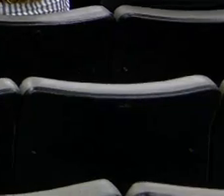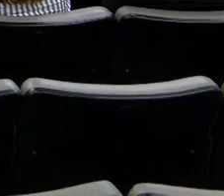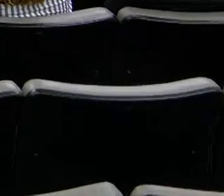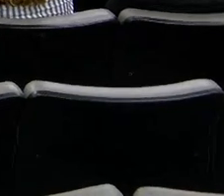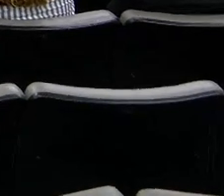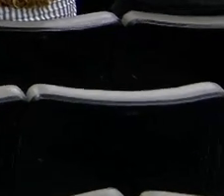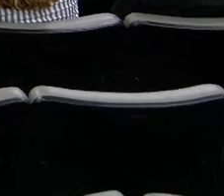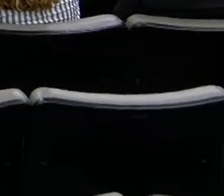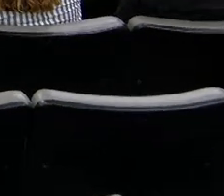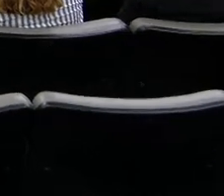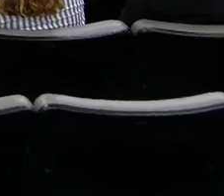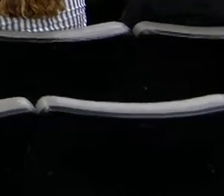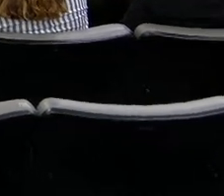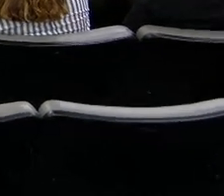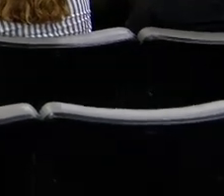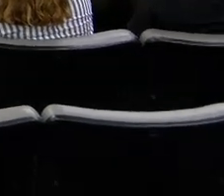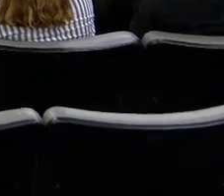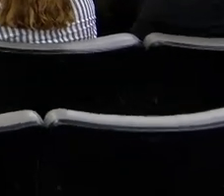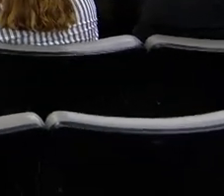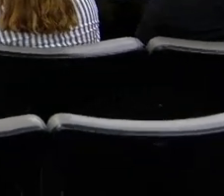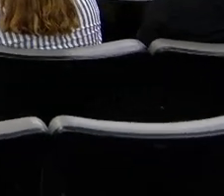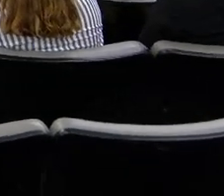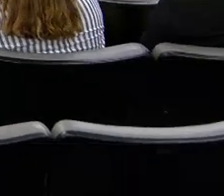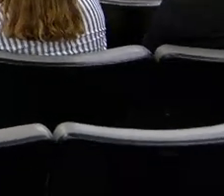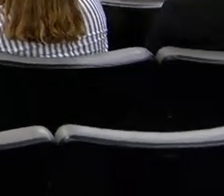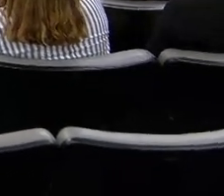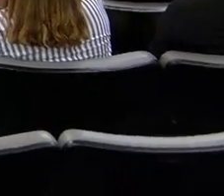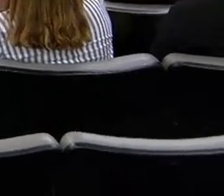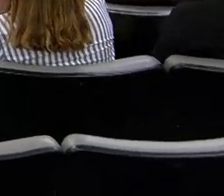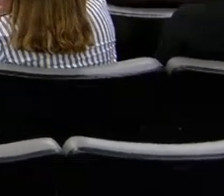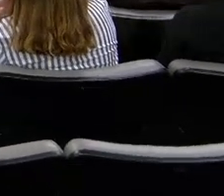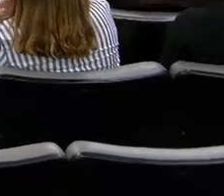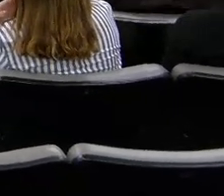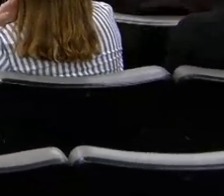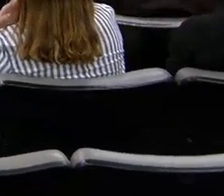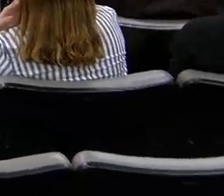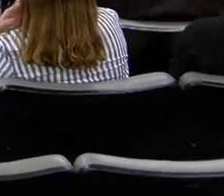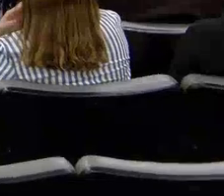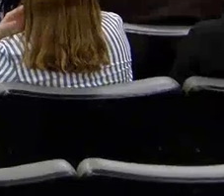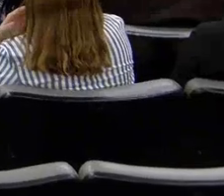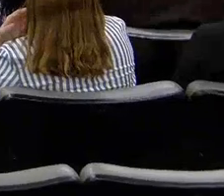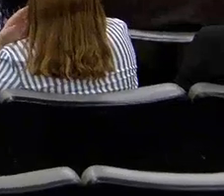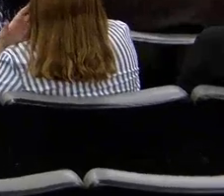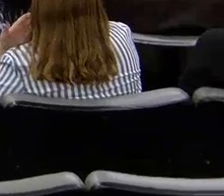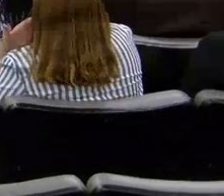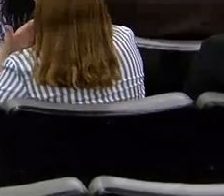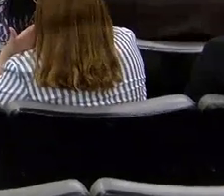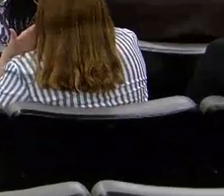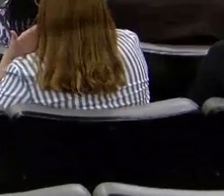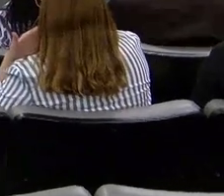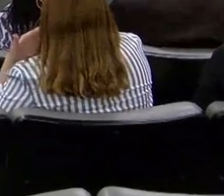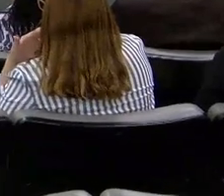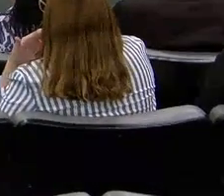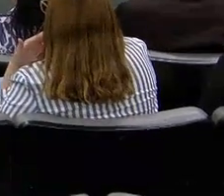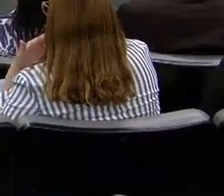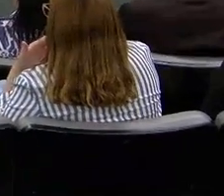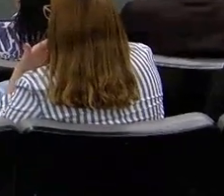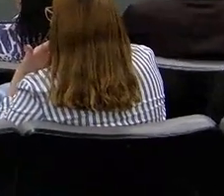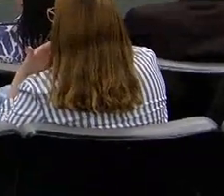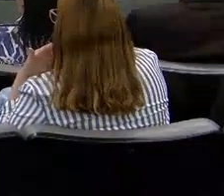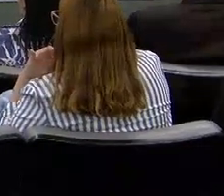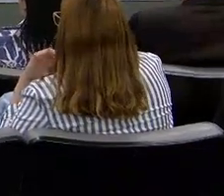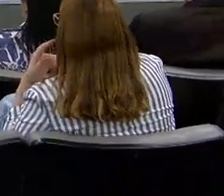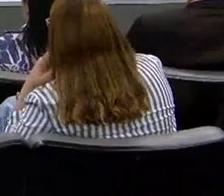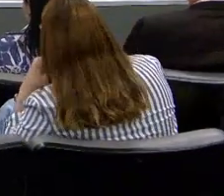de defesa dos direitos da pessoa com deficiência da segunda sessão legislativa ordinária da vigésima legislatura. A